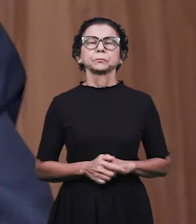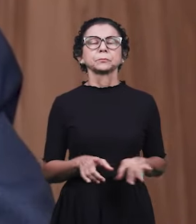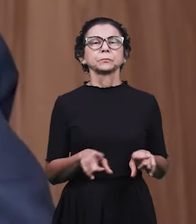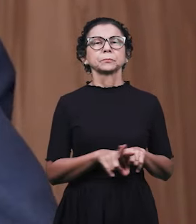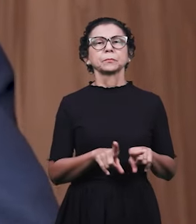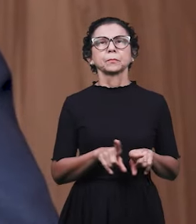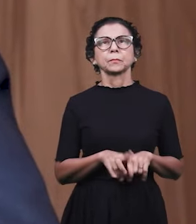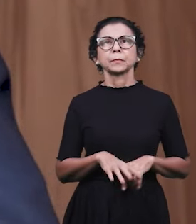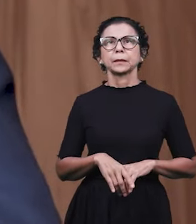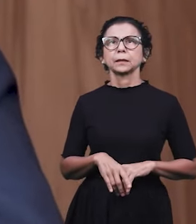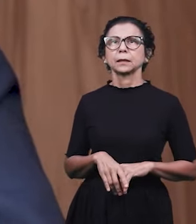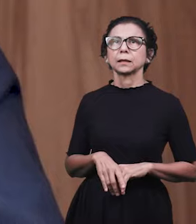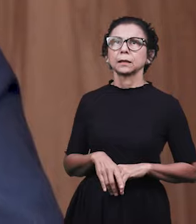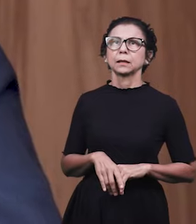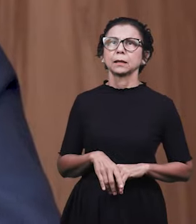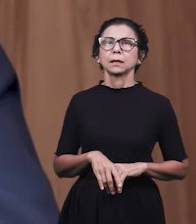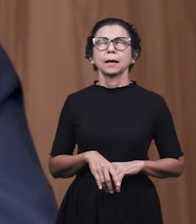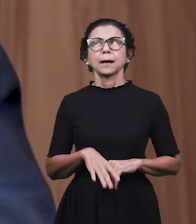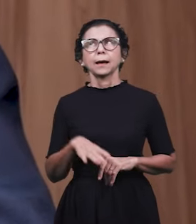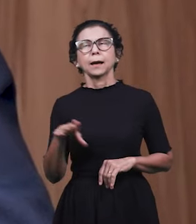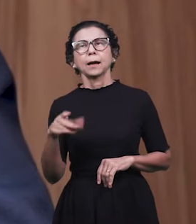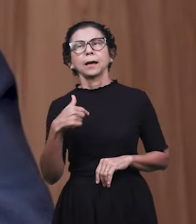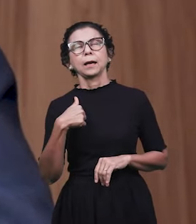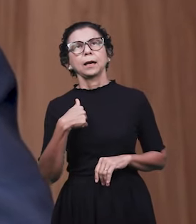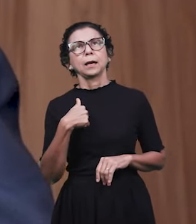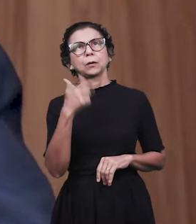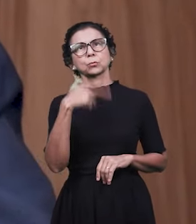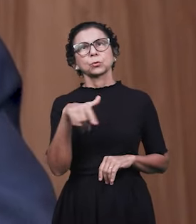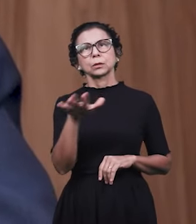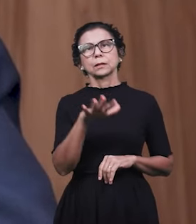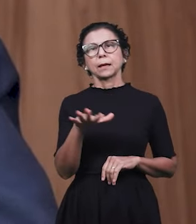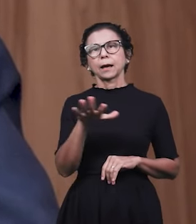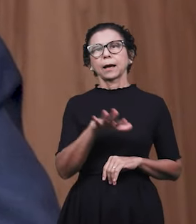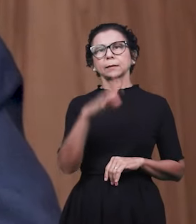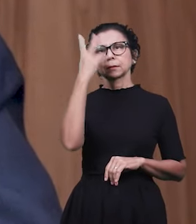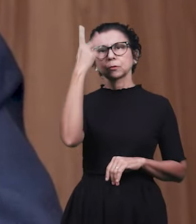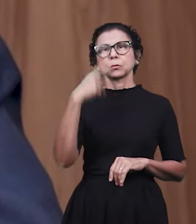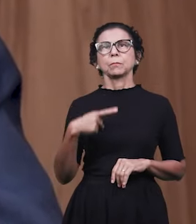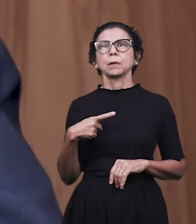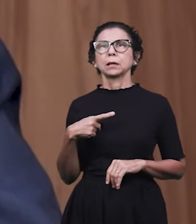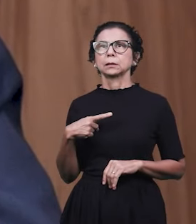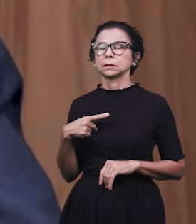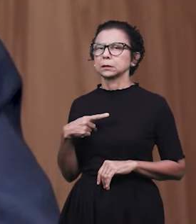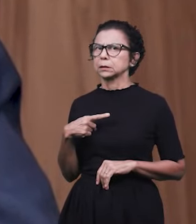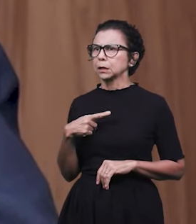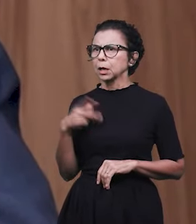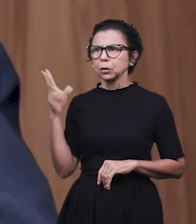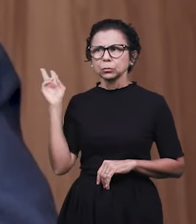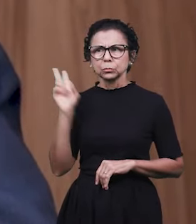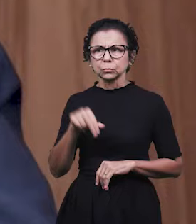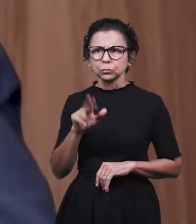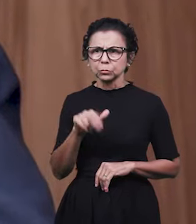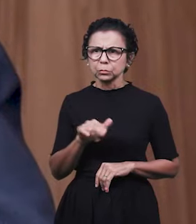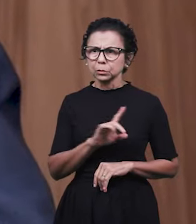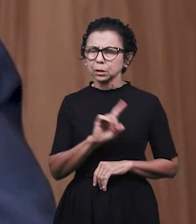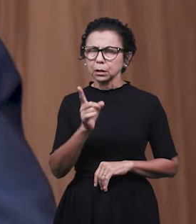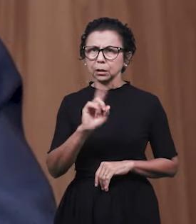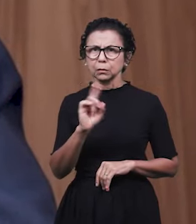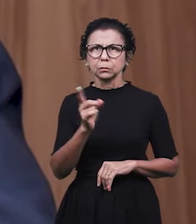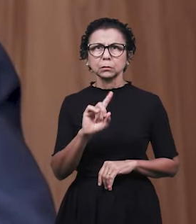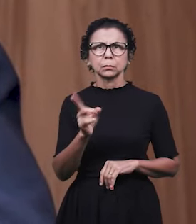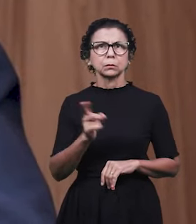é que não existe essa coisa de área, né? Eu sou da área das humanas. Nunca faça isso. Nunca faça isso.